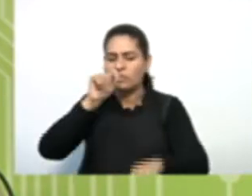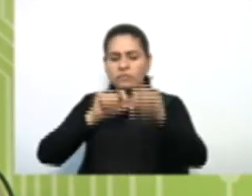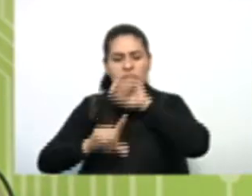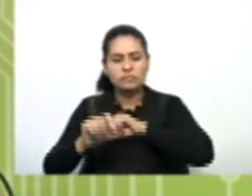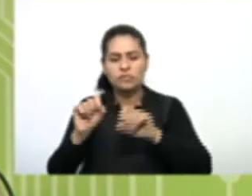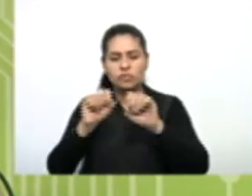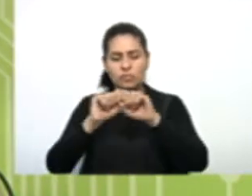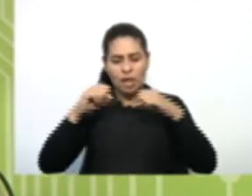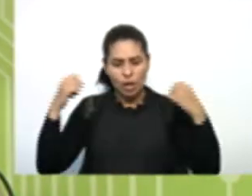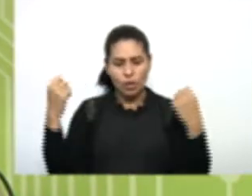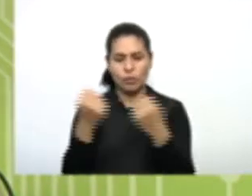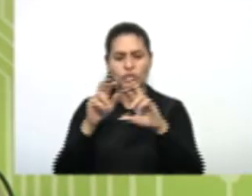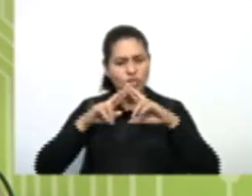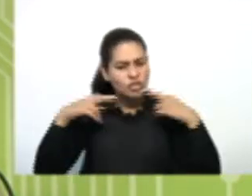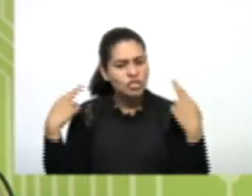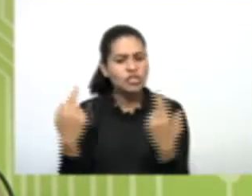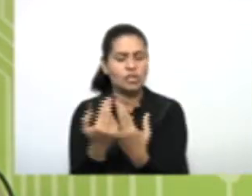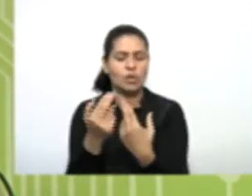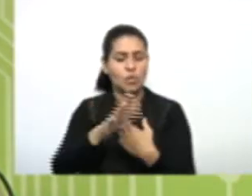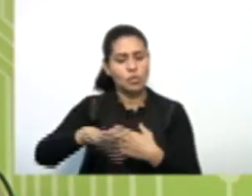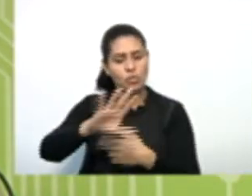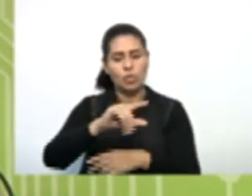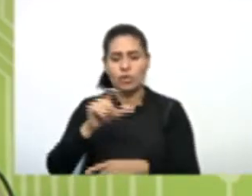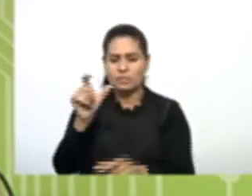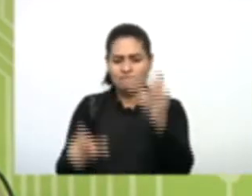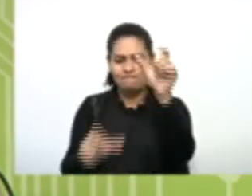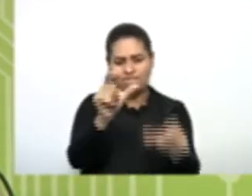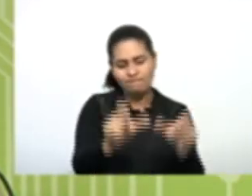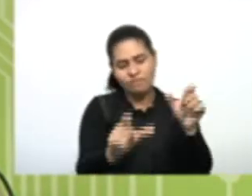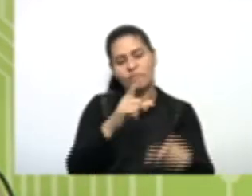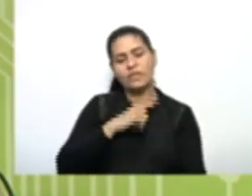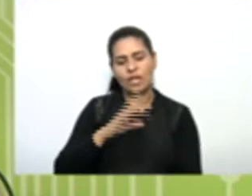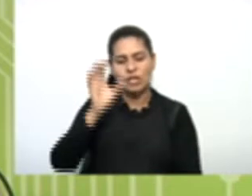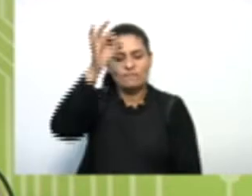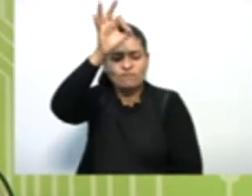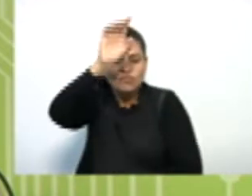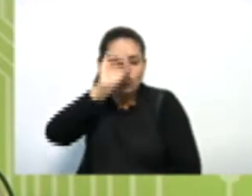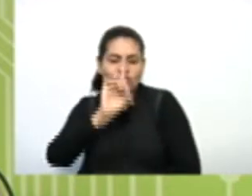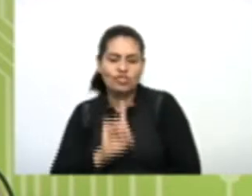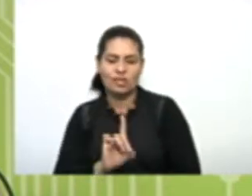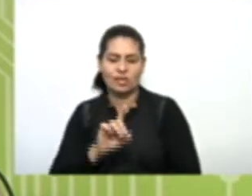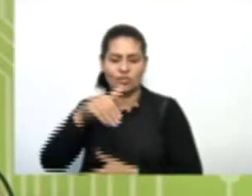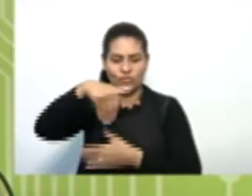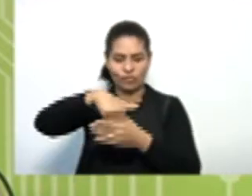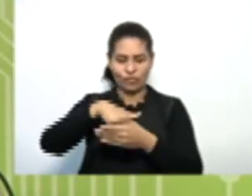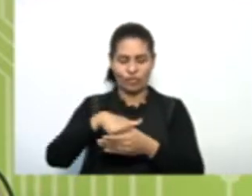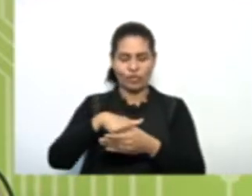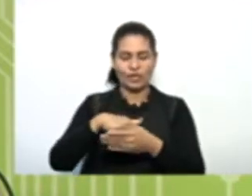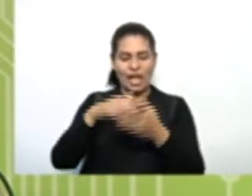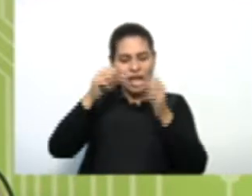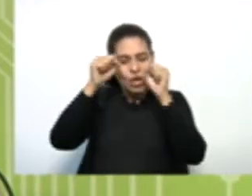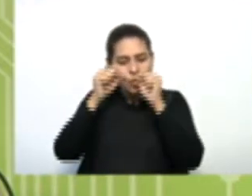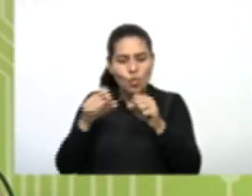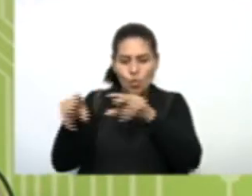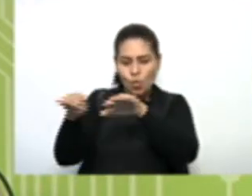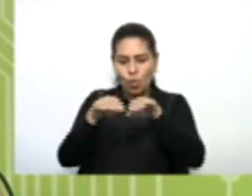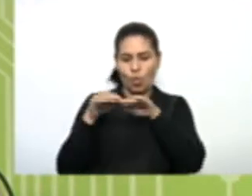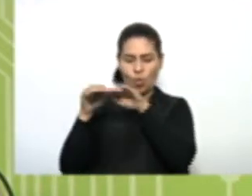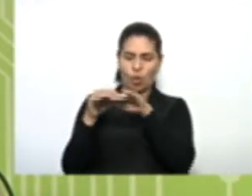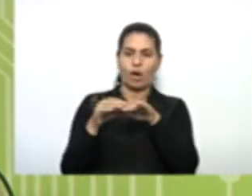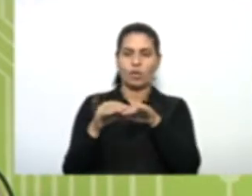numa assembleia, qualquer cooperado tem o mesmo peso de decisão. O seu voto